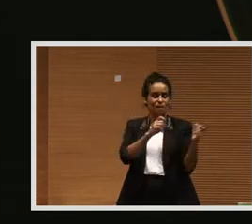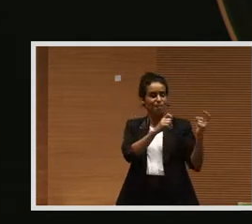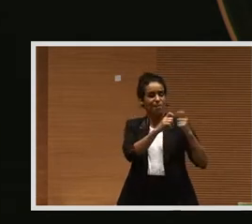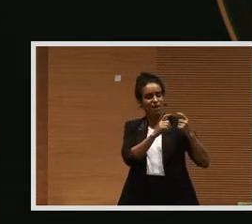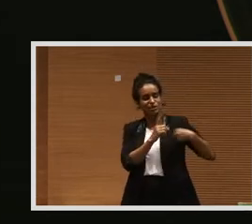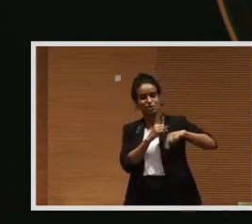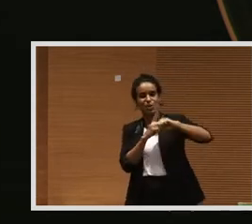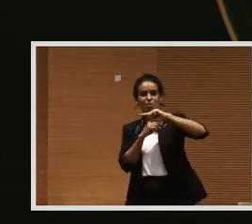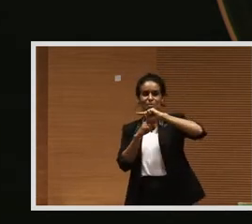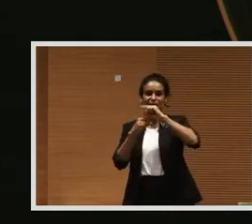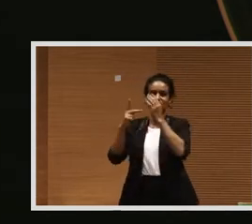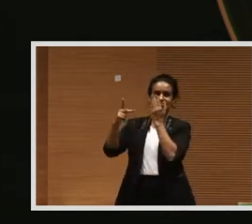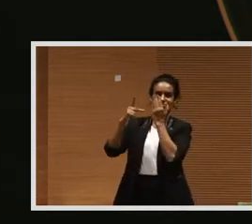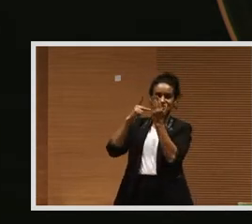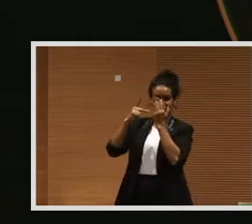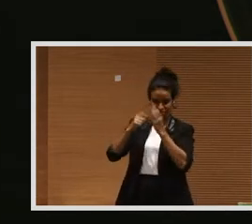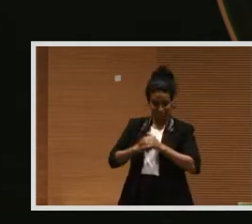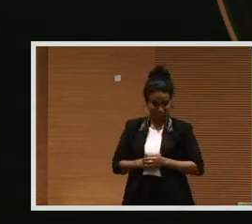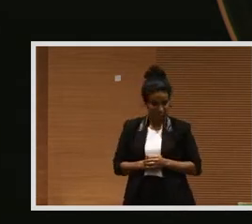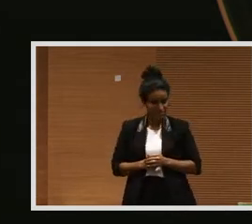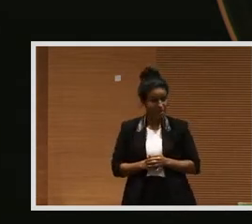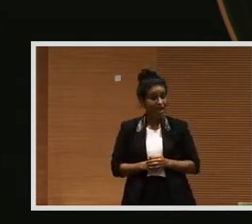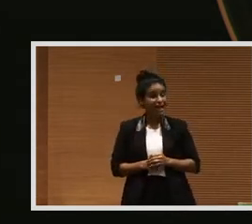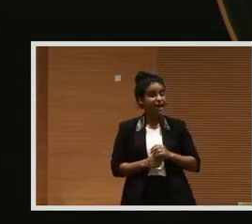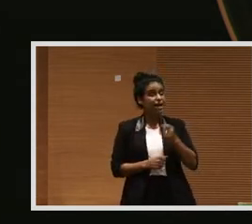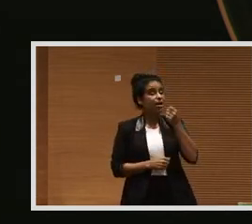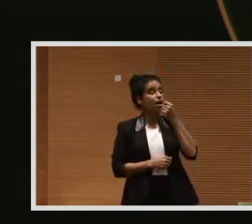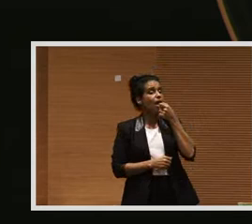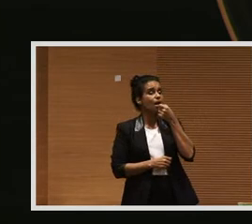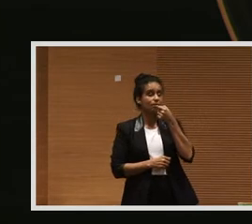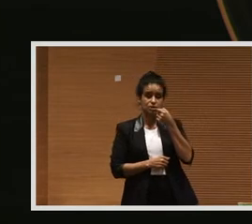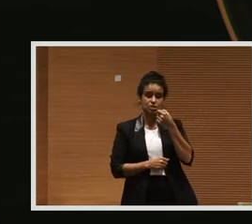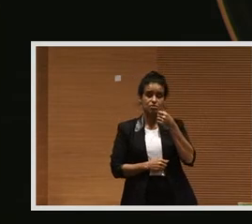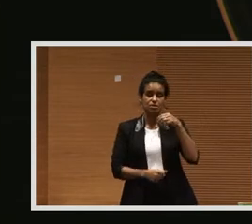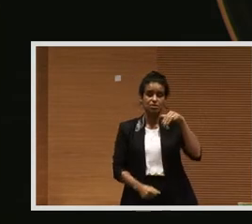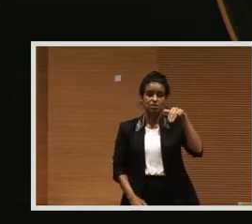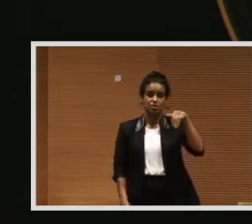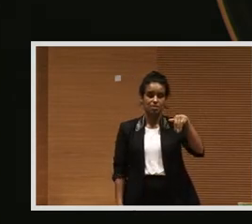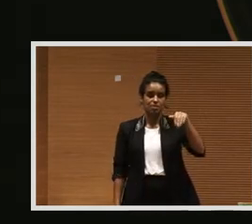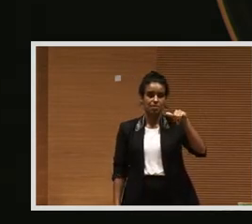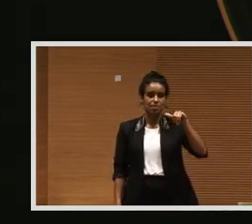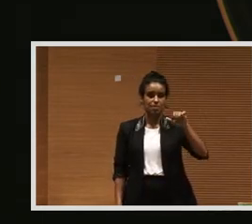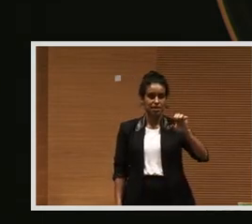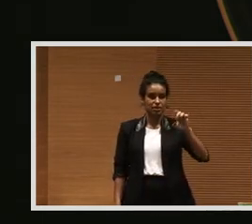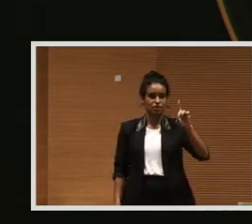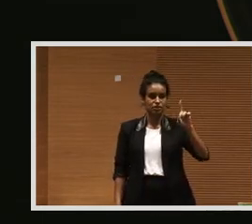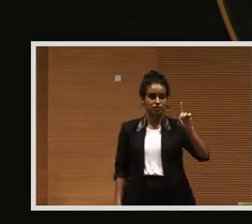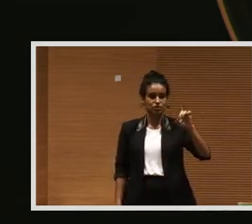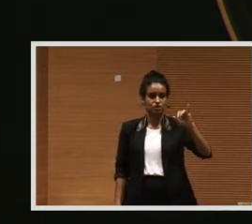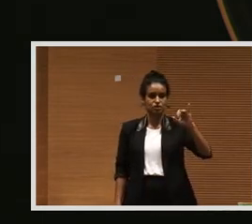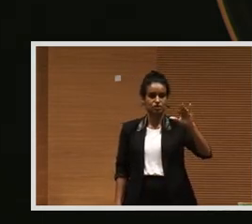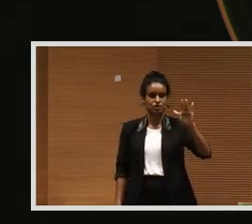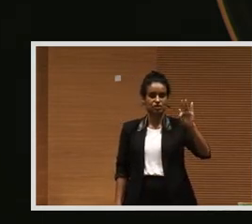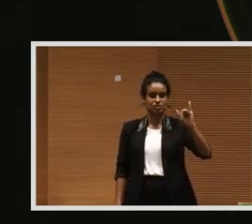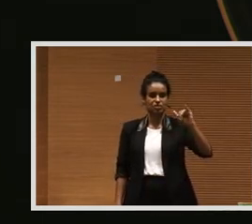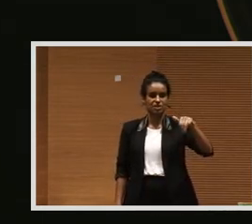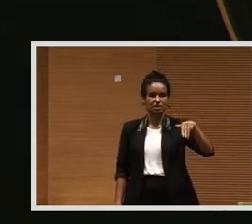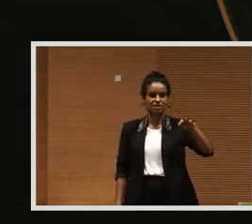E o que aconteceu foi que o Dudu, com o metilfenidato, ele parou de jogar